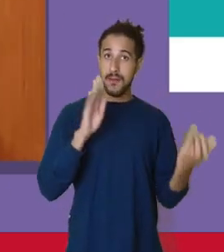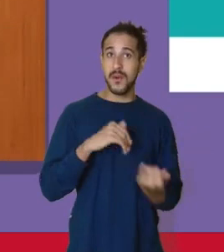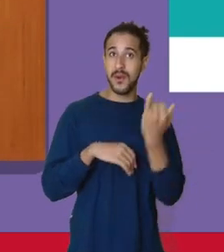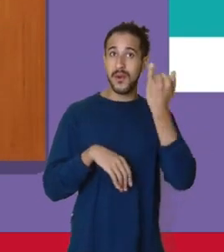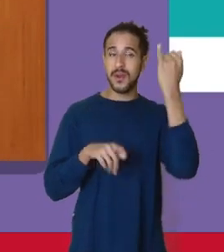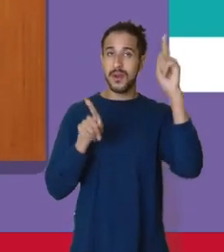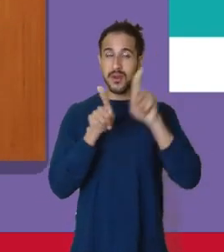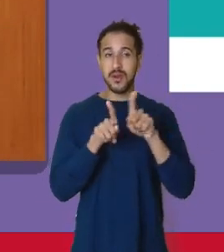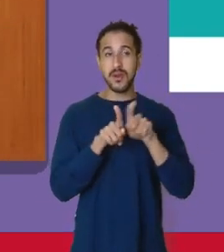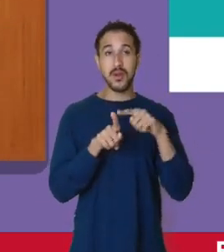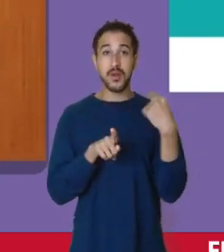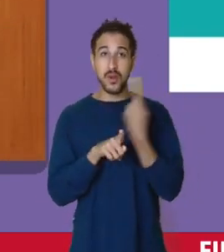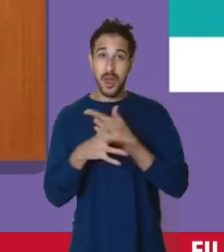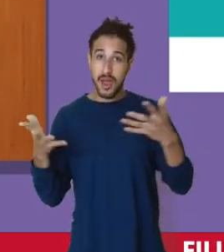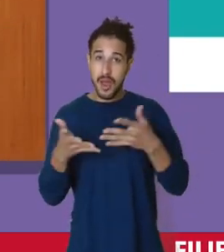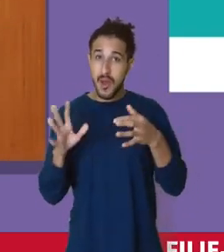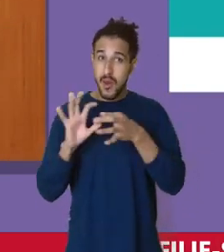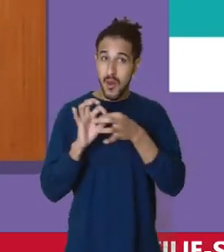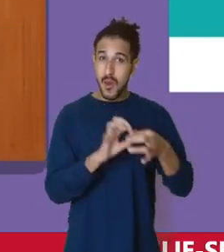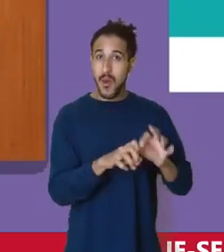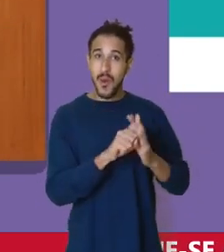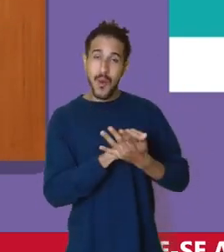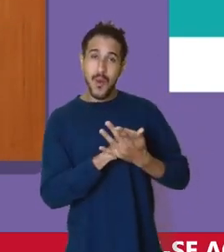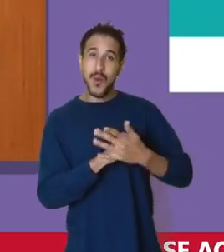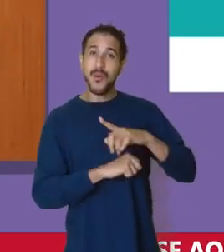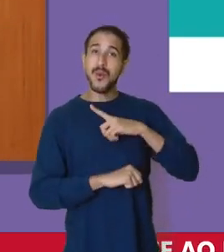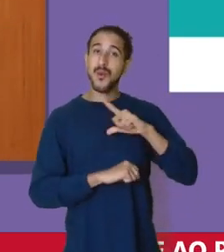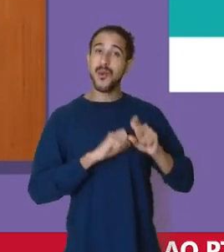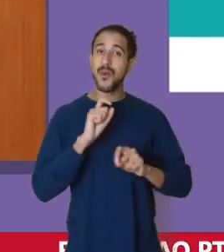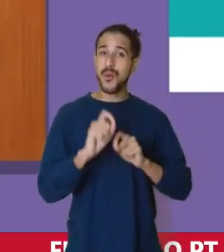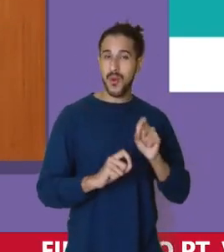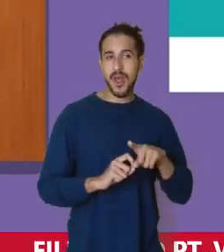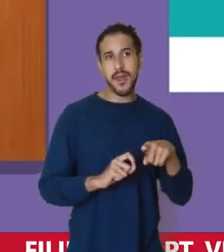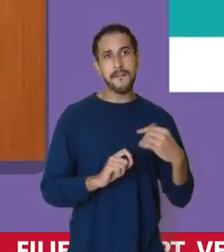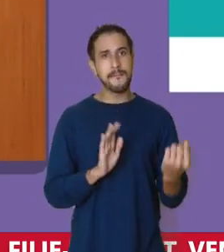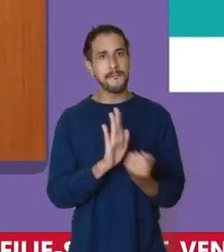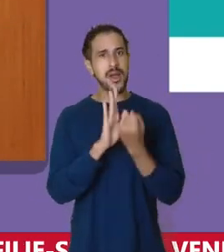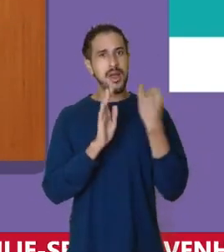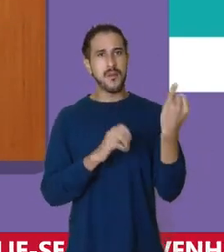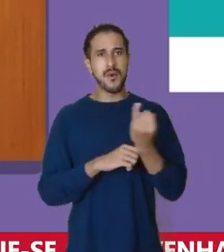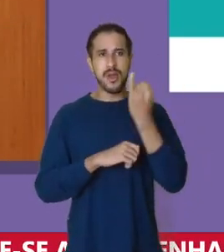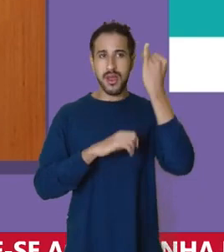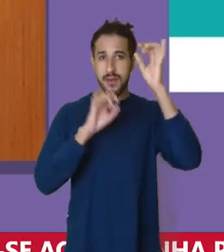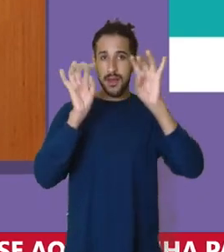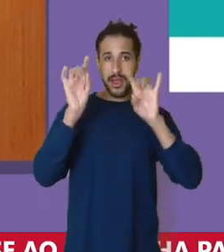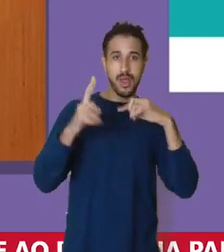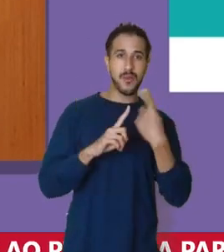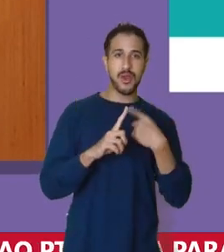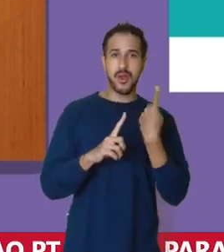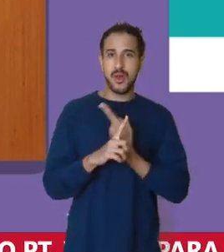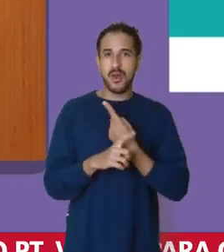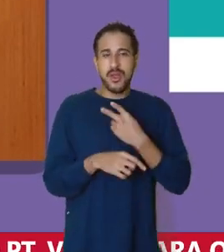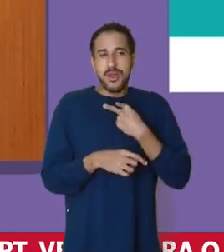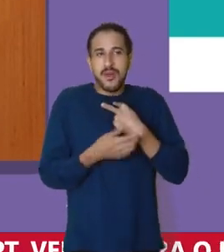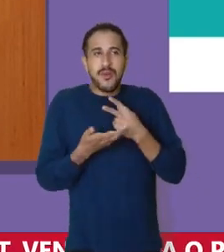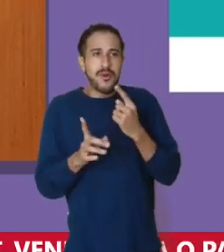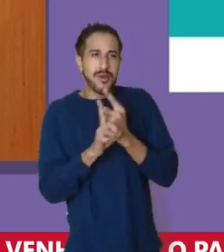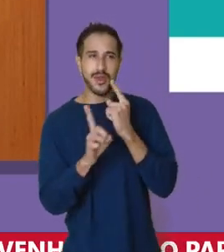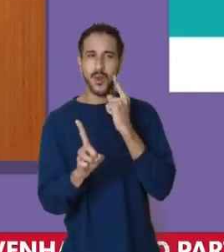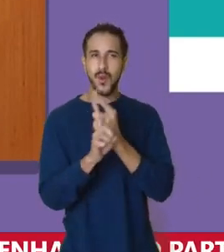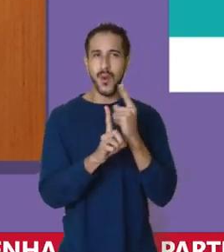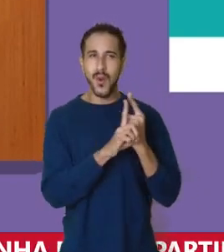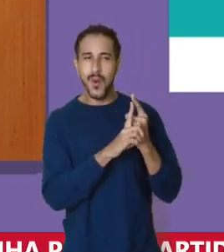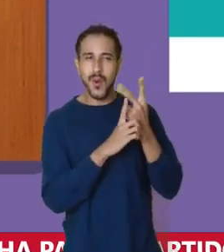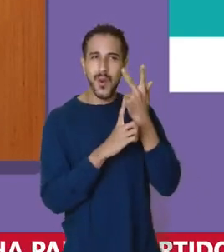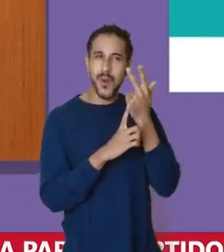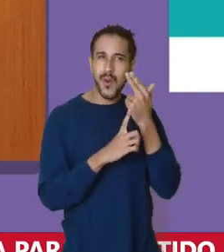significativa. A gente, agora na pandemia, está tendo ainda essa importância especial, né, já que a gente não está podendo fazer encontros que